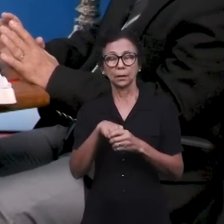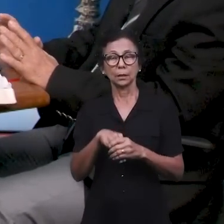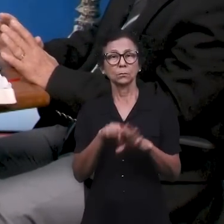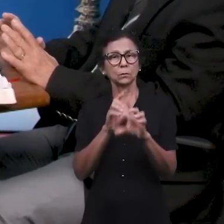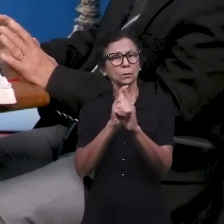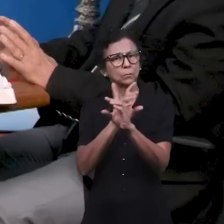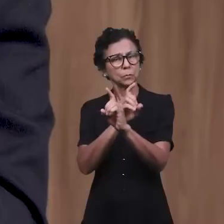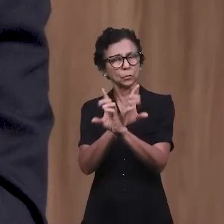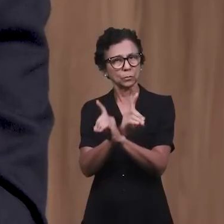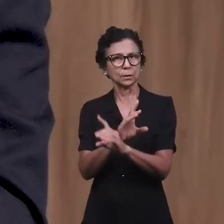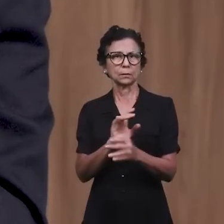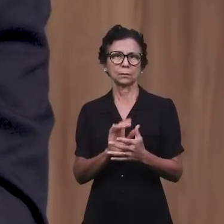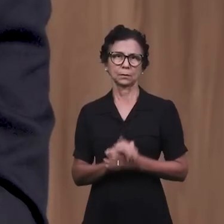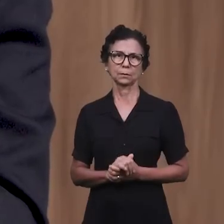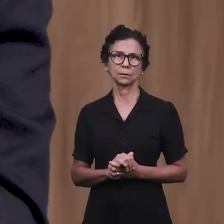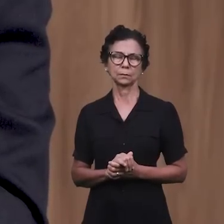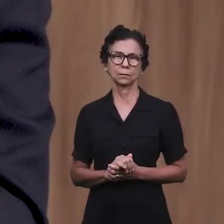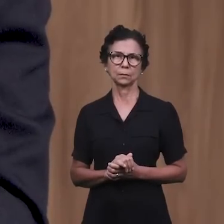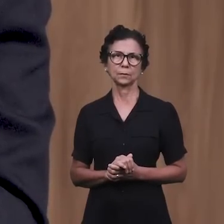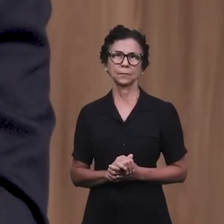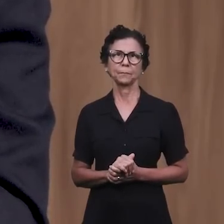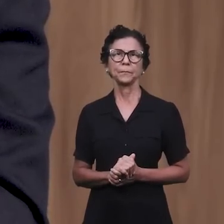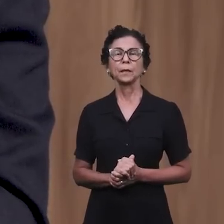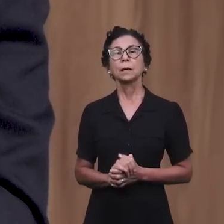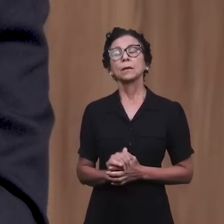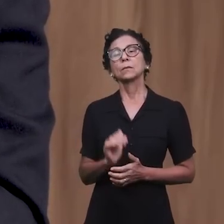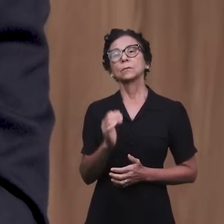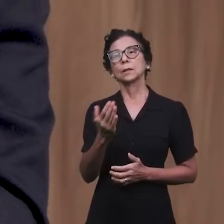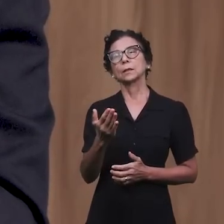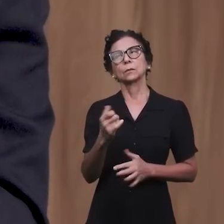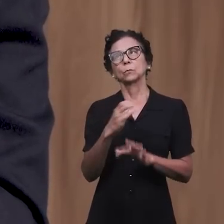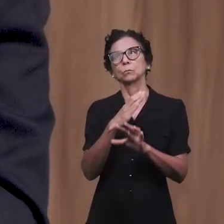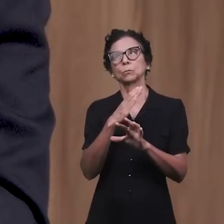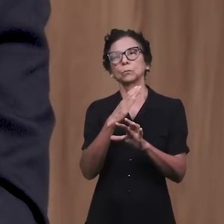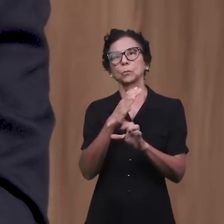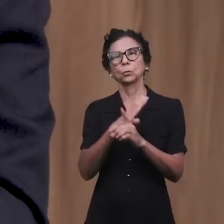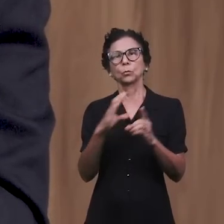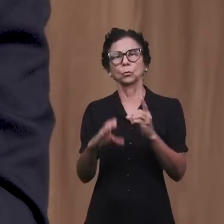doutrinário da Bíblia sobre casamento. Você usar no culto de casamento,